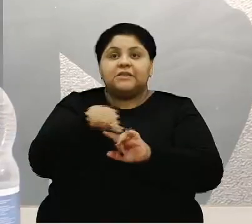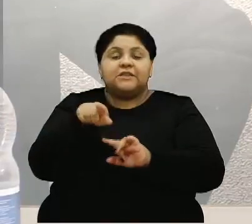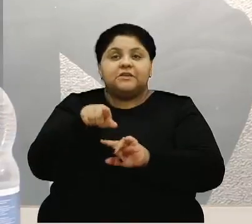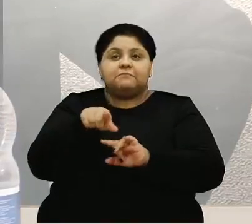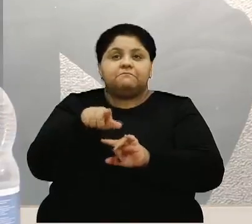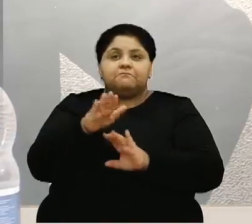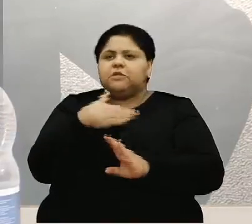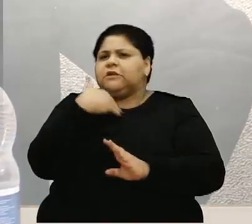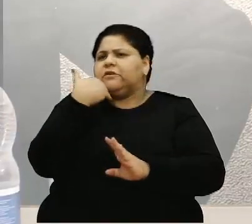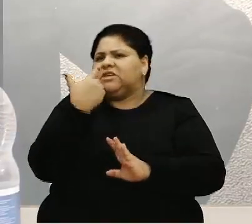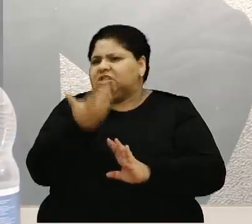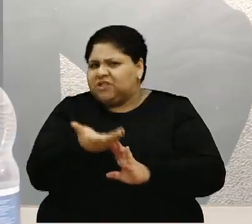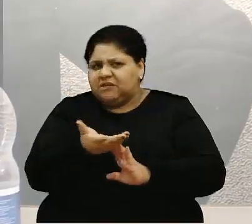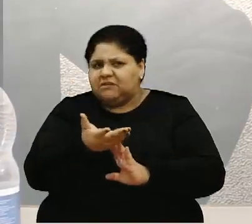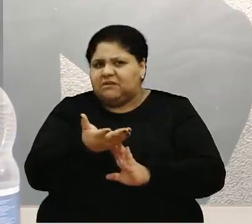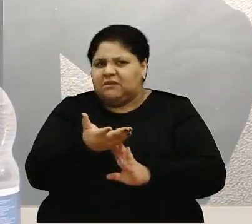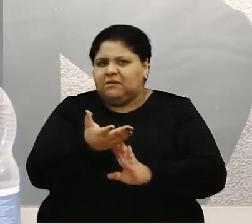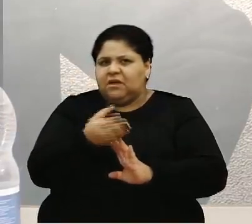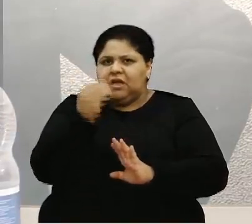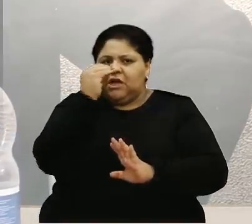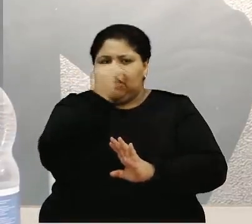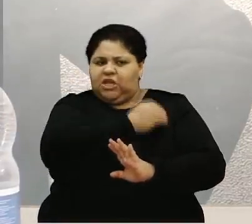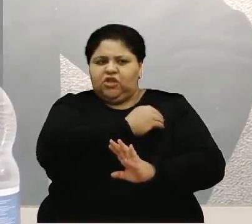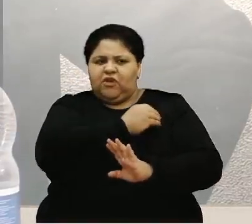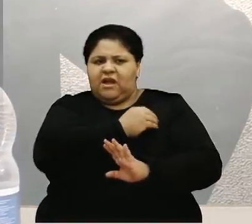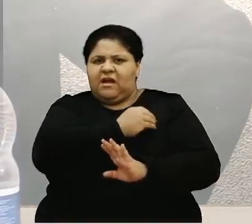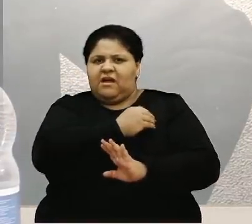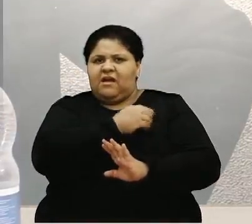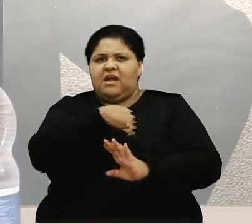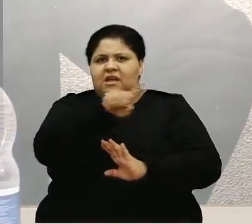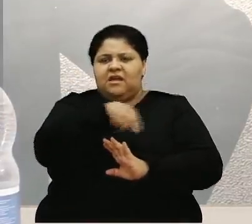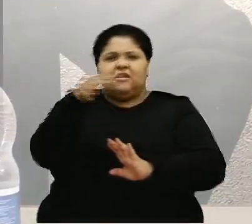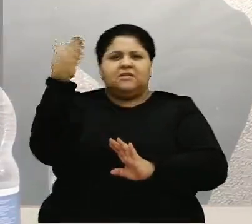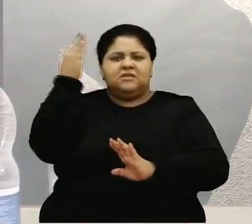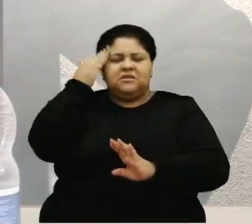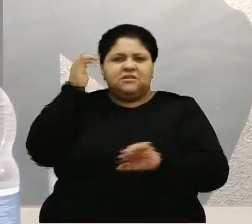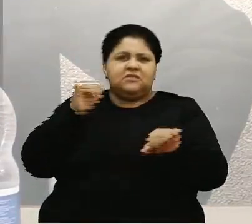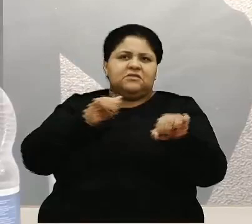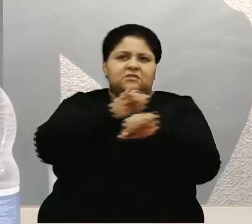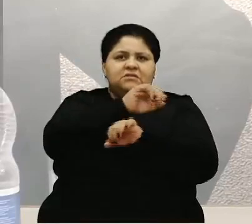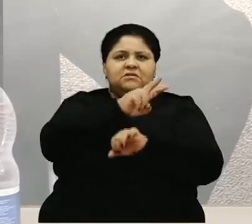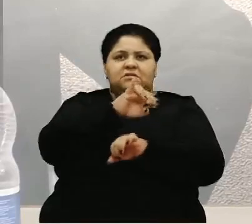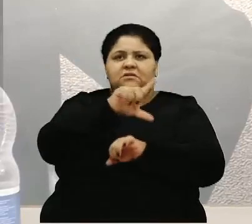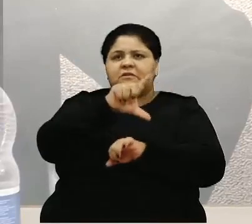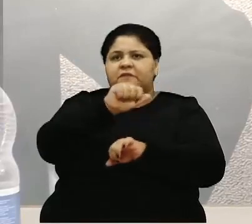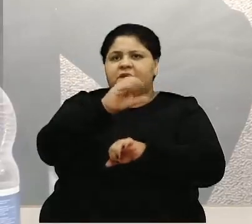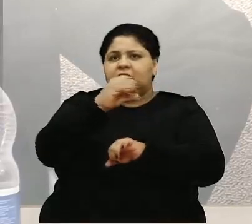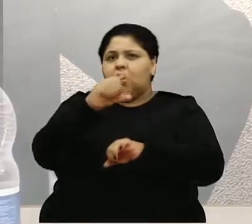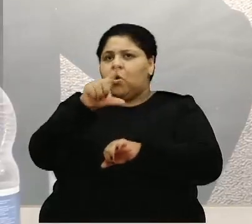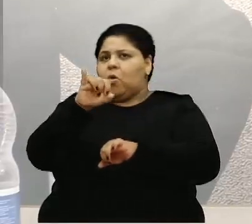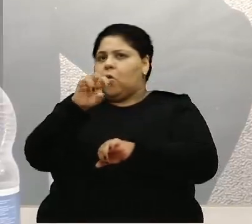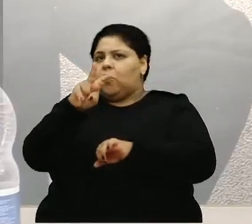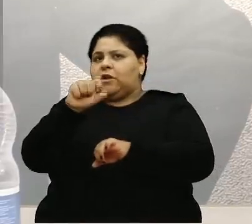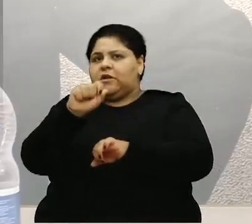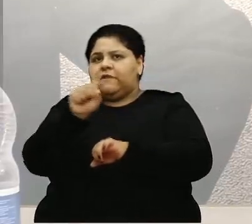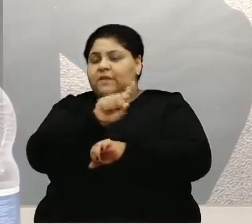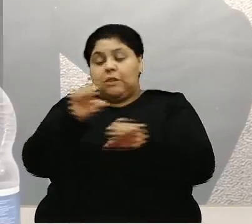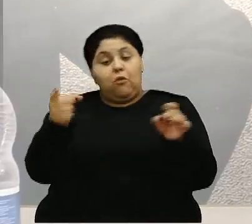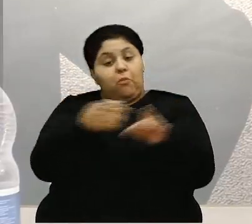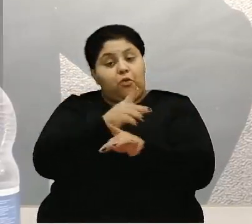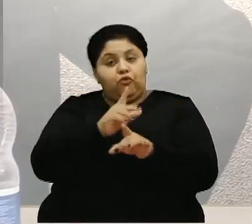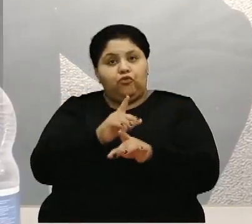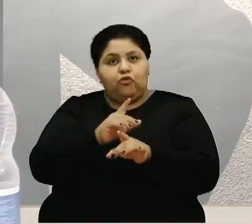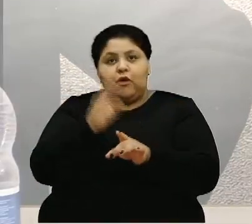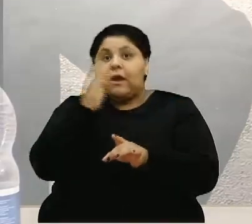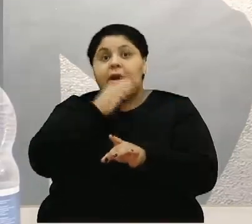adianta a gente querer tapar o sol com a peneira. Nós sabemos que o aeroporto de Vila Oliva não vai ficar pronto amanhã, né? Nós sabemos muito bem como é